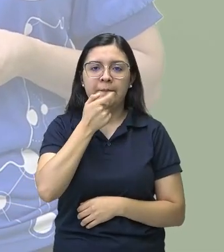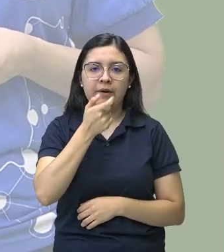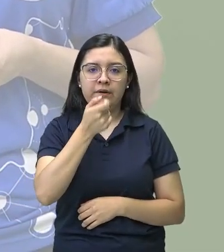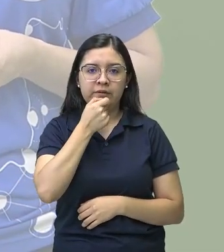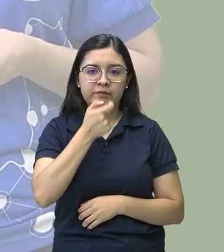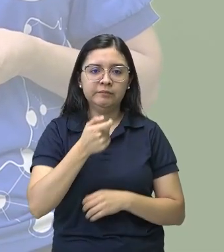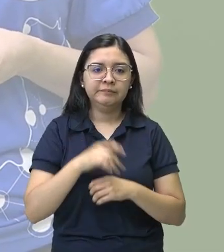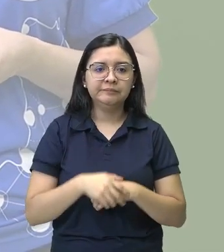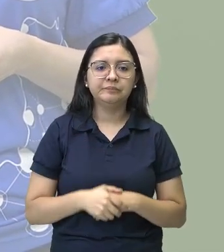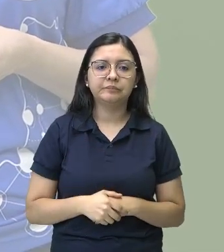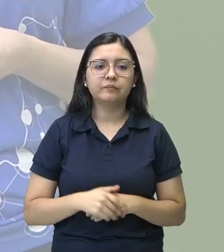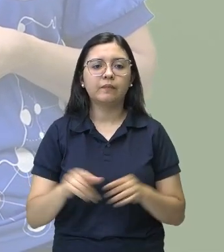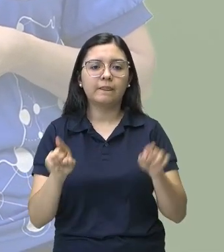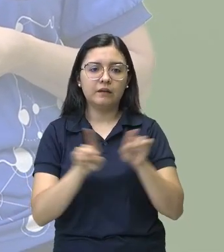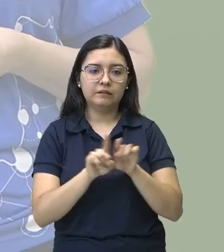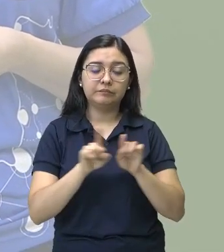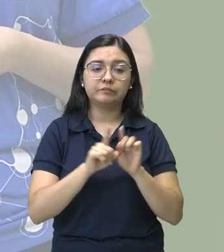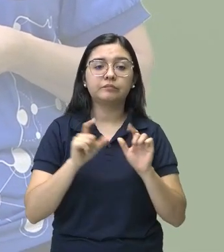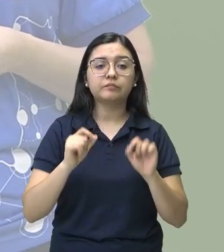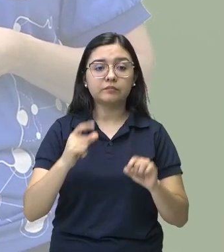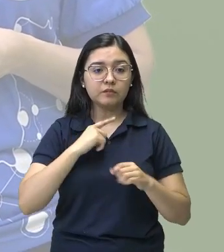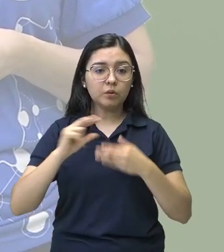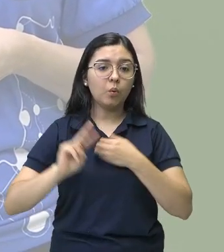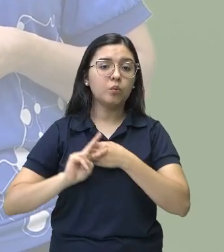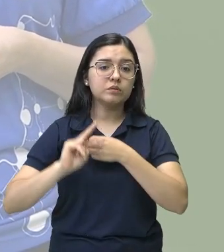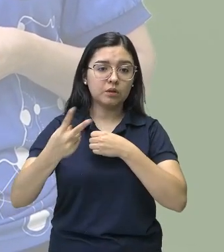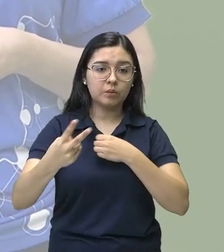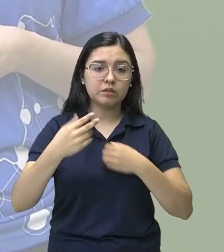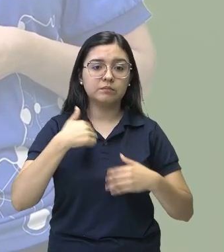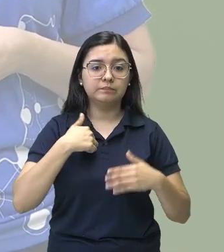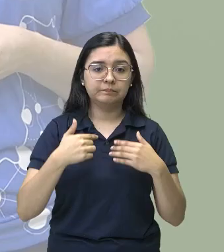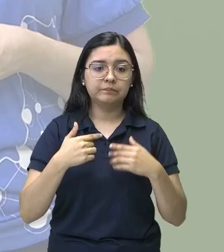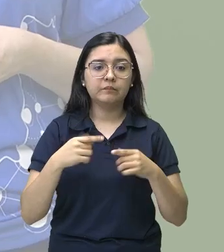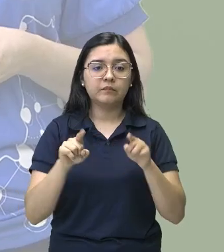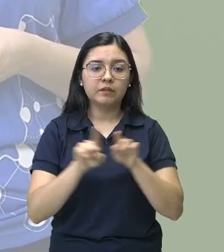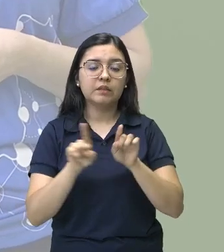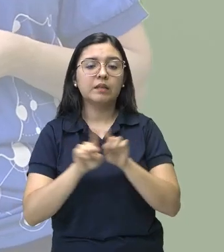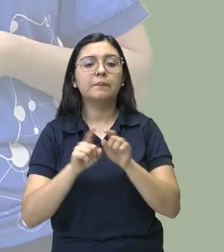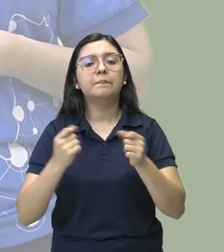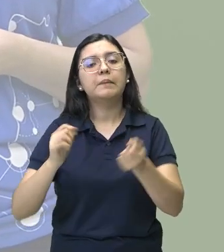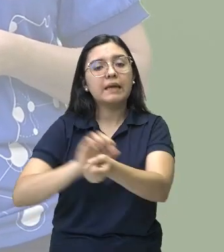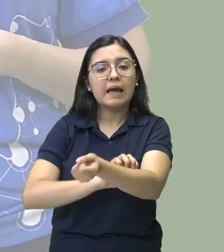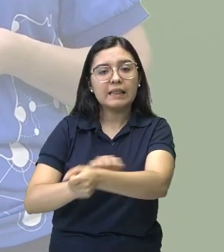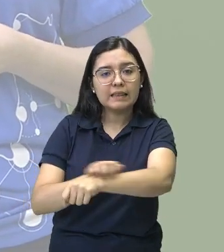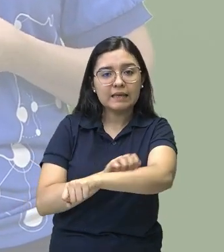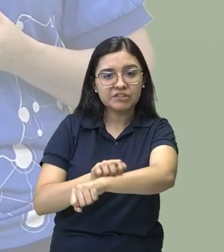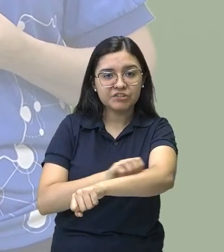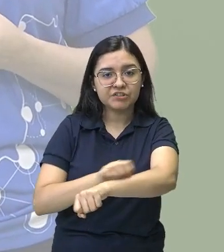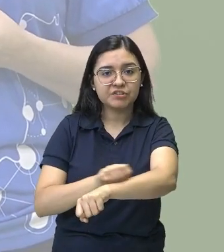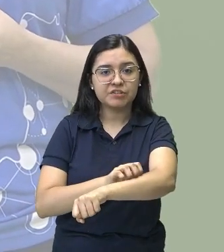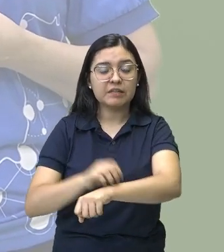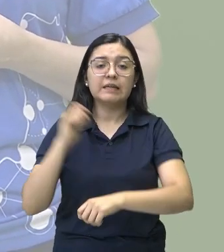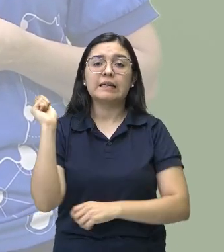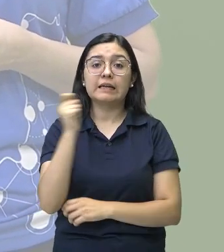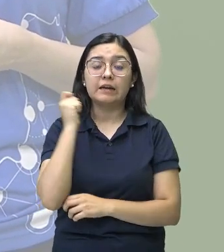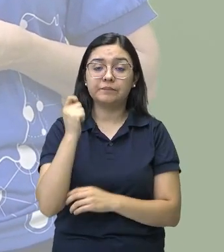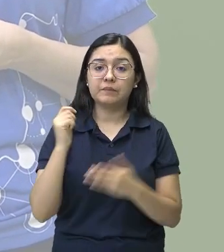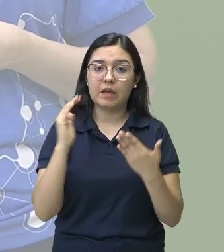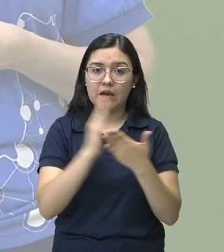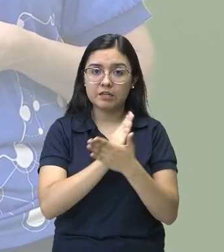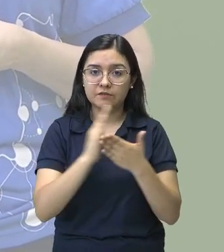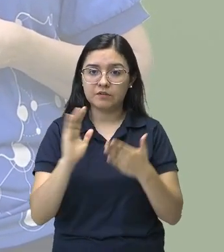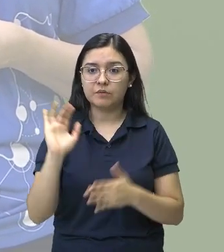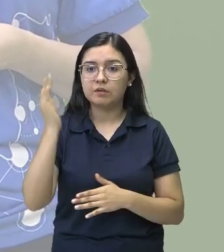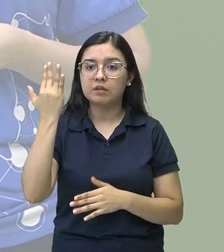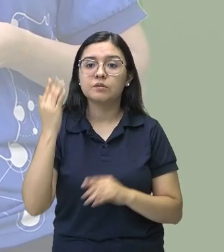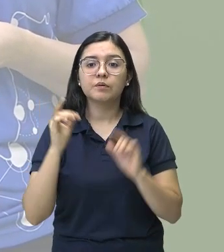excessivo? Nós temos aí efeitos colaterais e reações alérgicas graves. Gente, às vezes